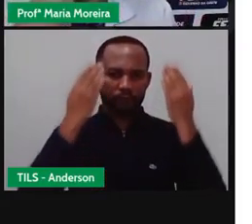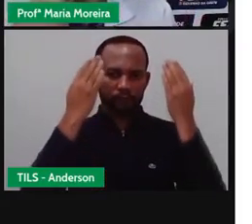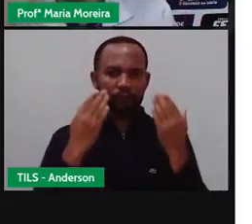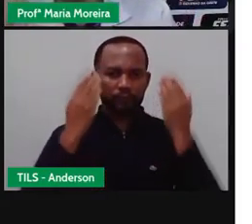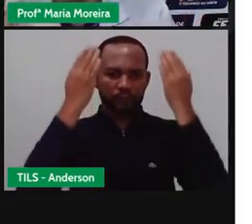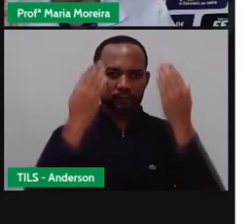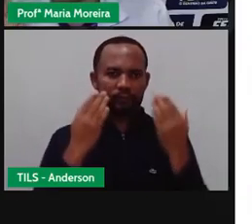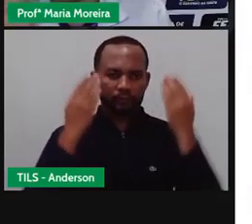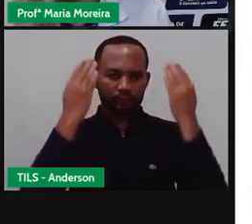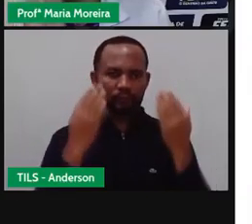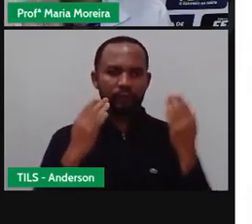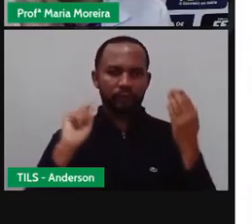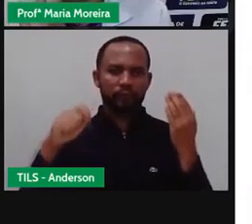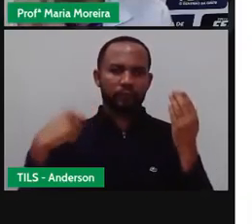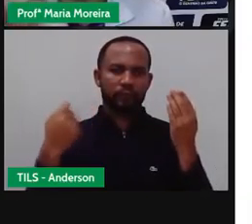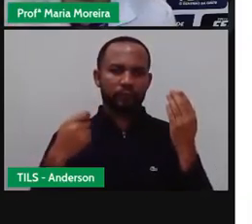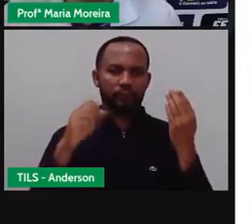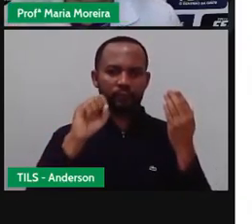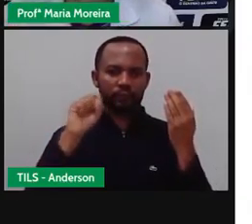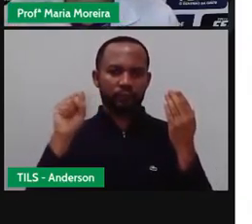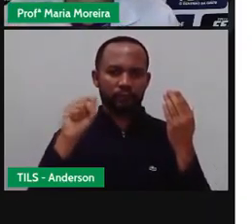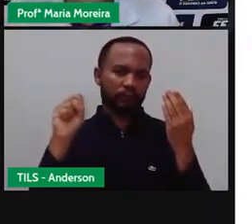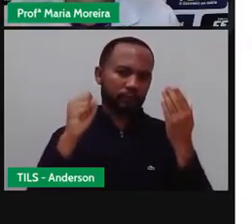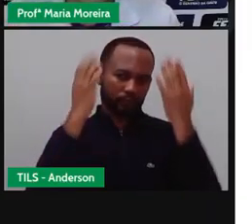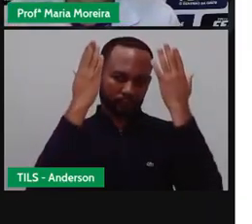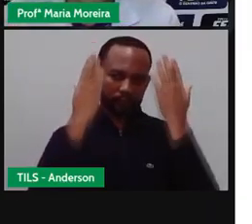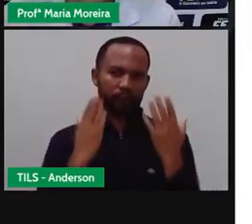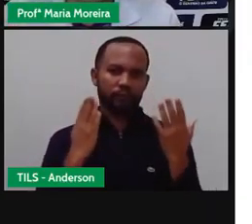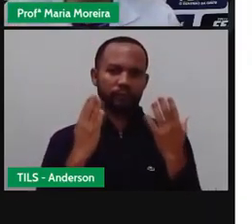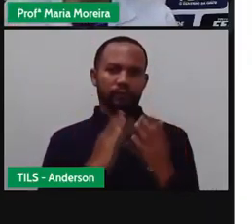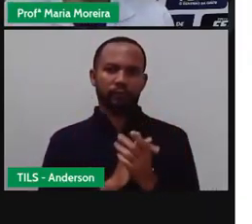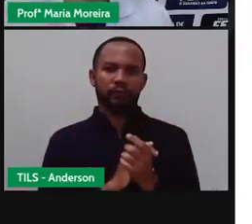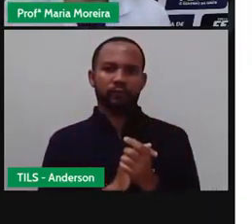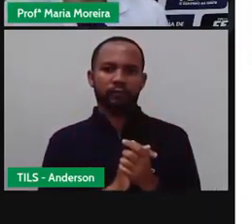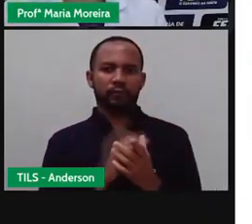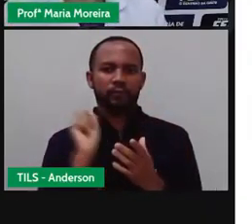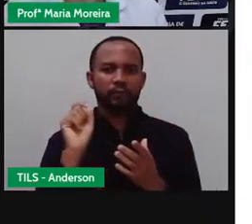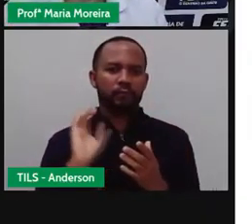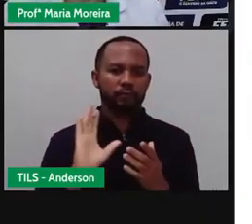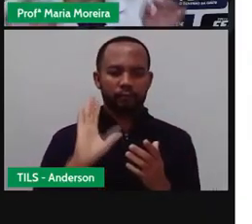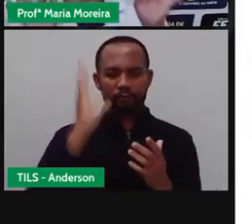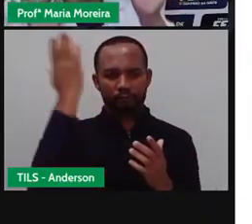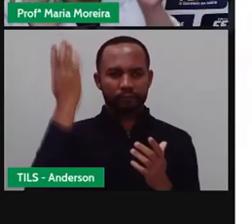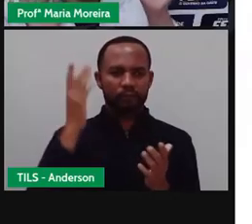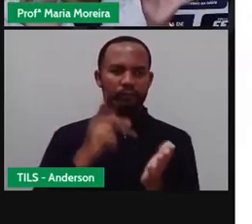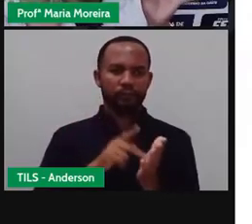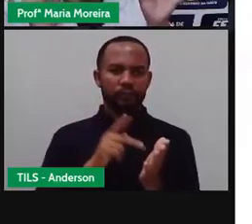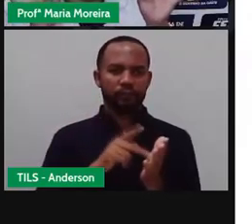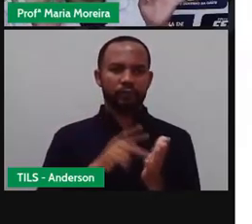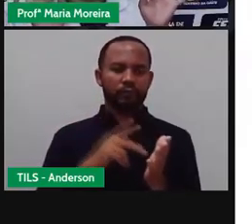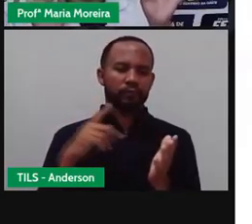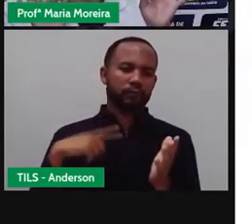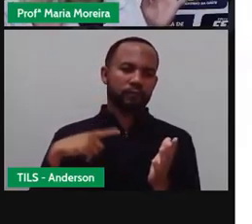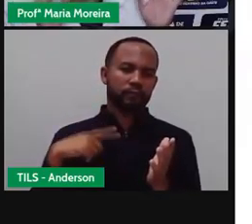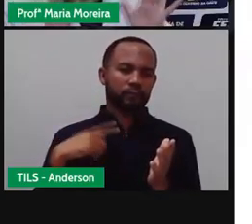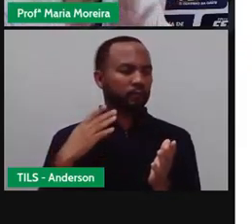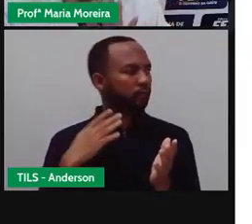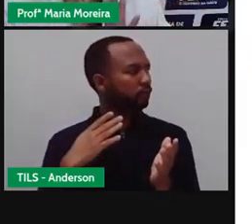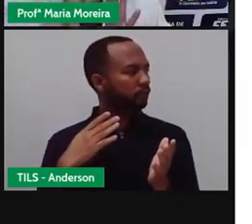Dois. Bilateral, dois lados iguais, tá? E aí acontece, na verdade, de a gente ter uma puxadinha para o